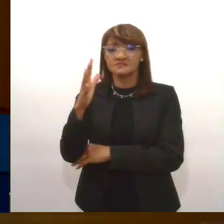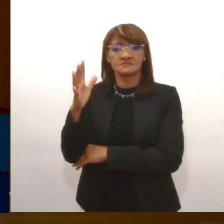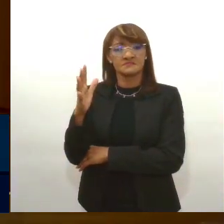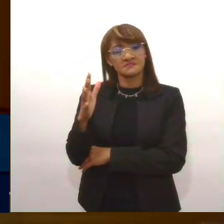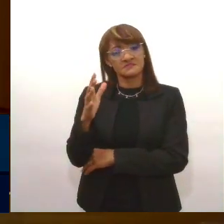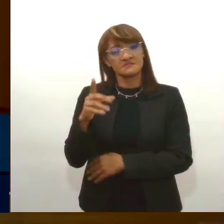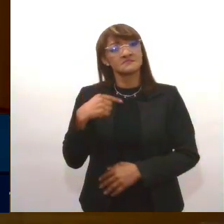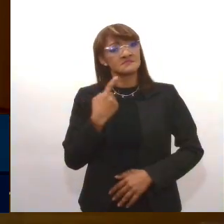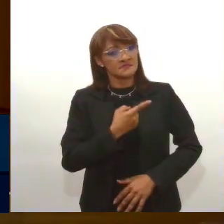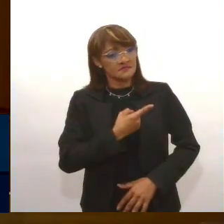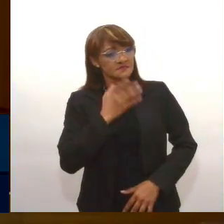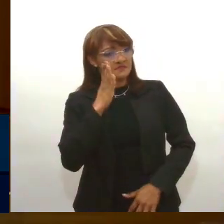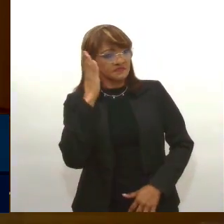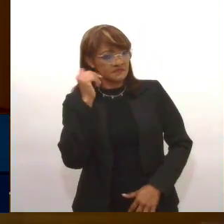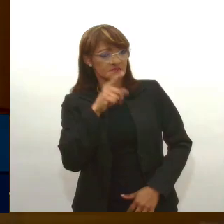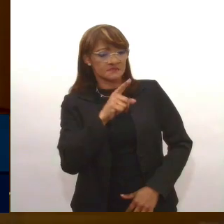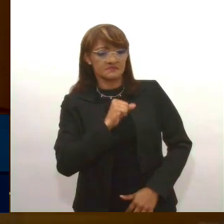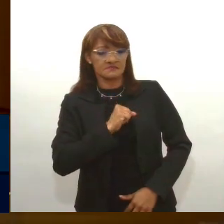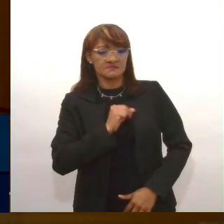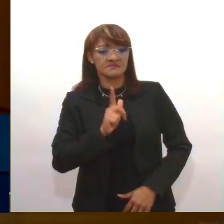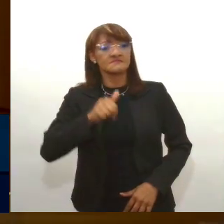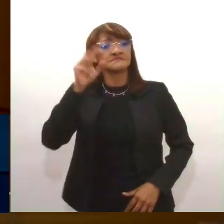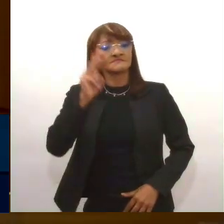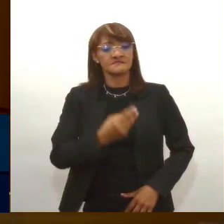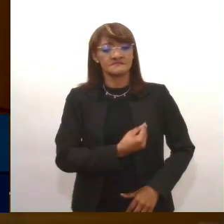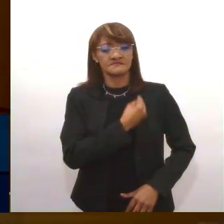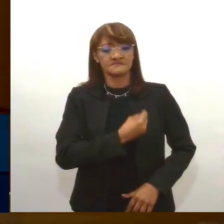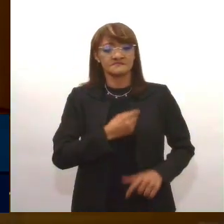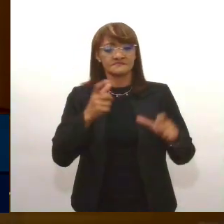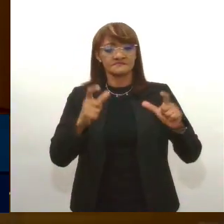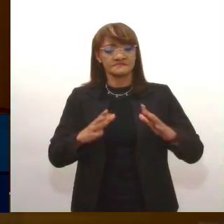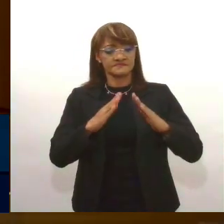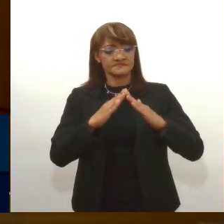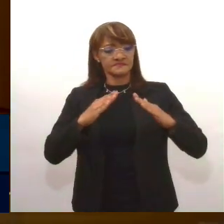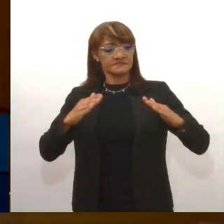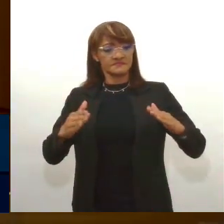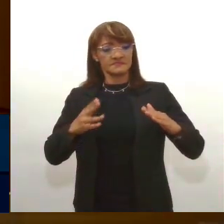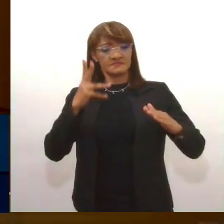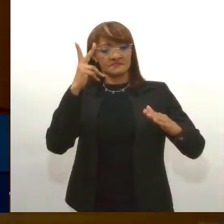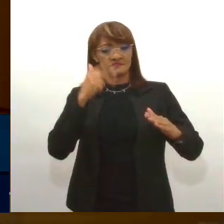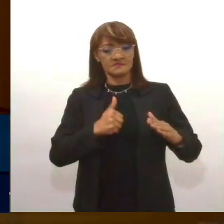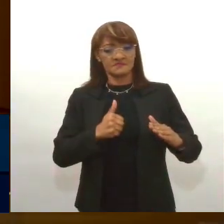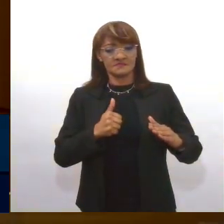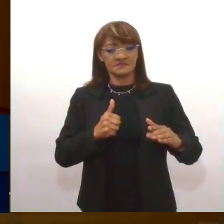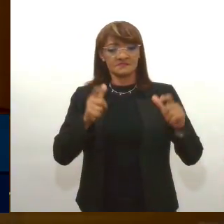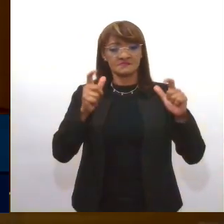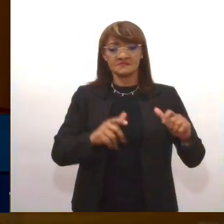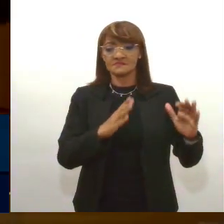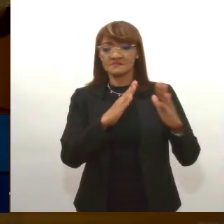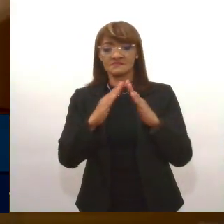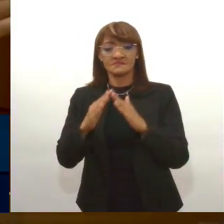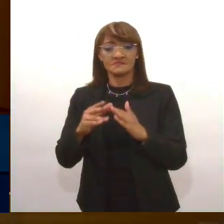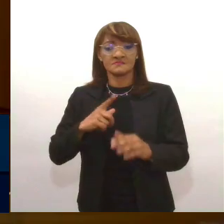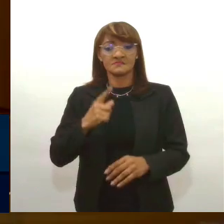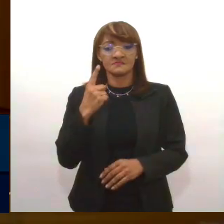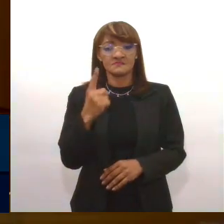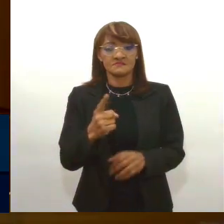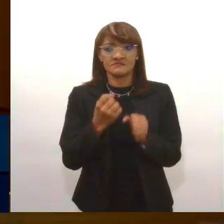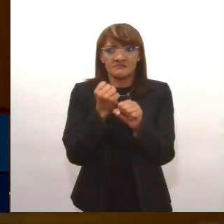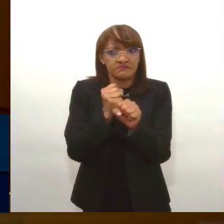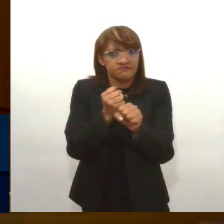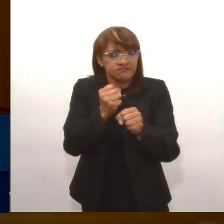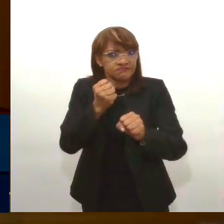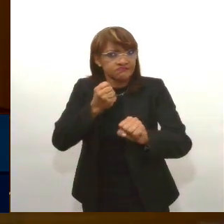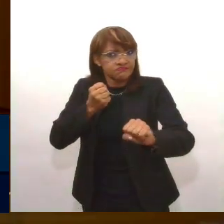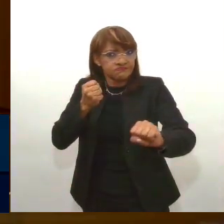pessoas que moram nos grandes condomínios que são condomínios tem um lá que são quilômetros e quilômetros de muro